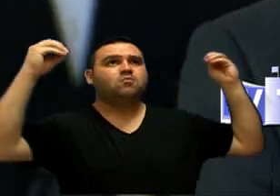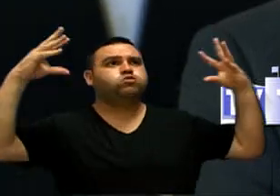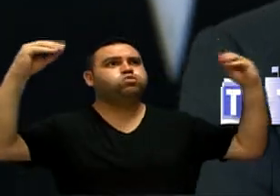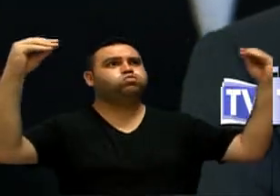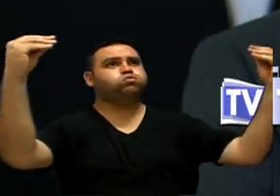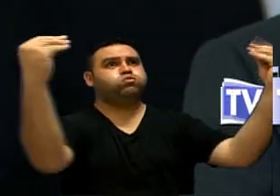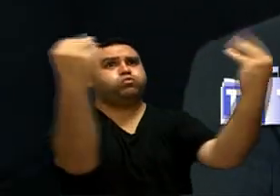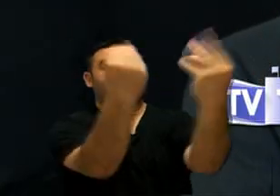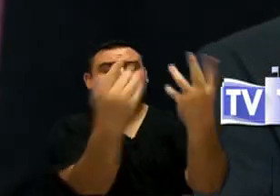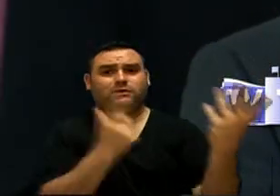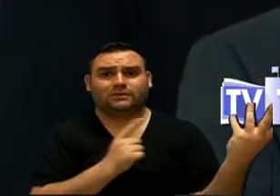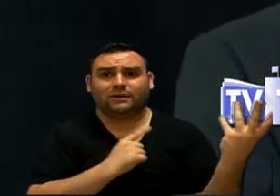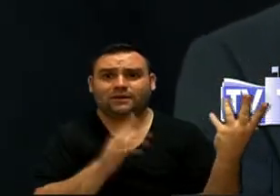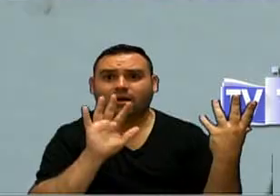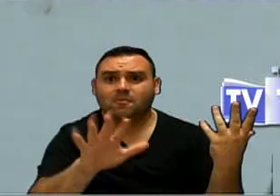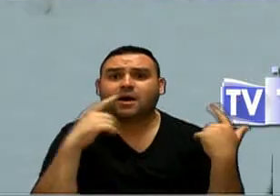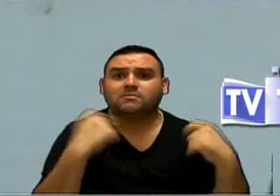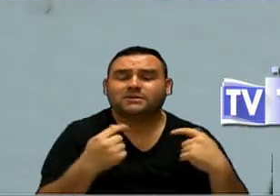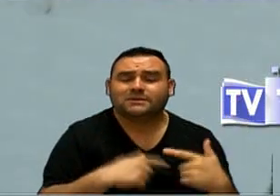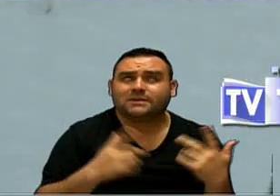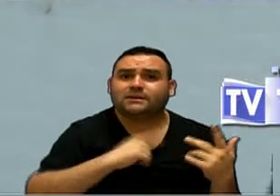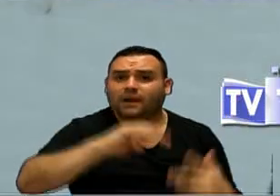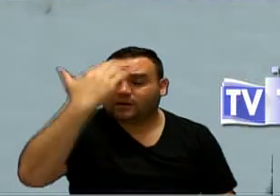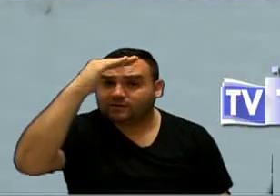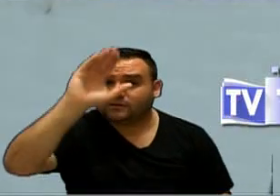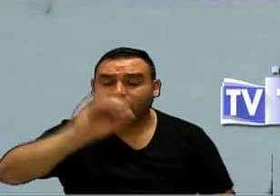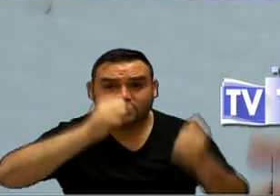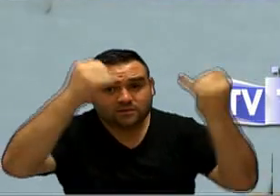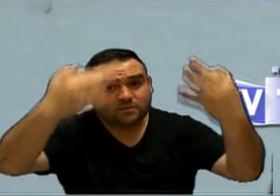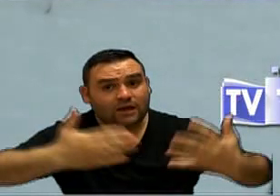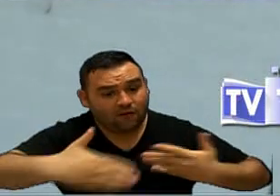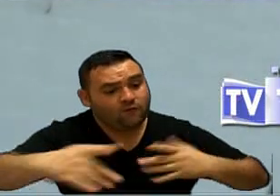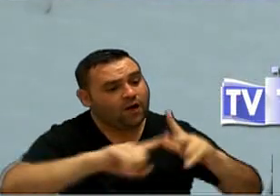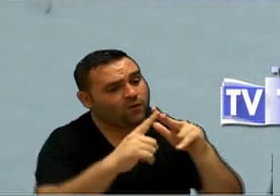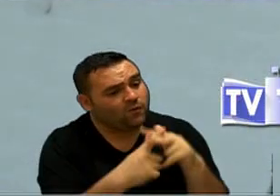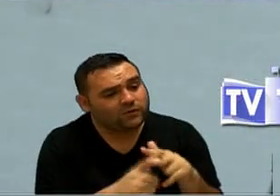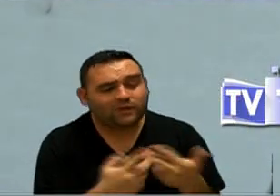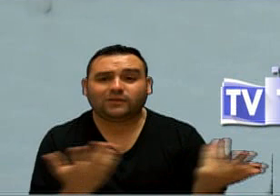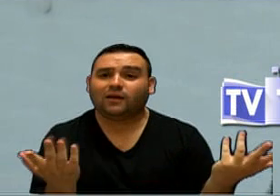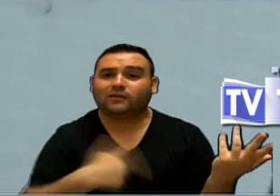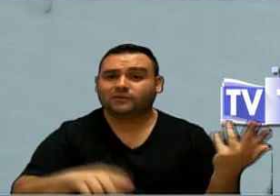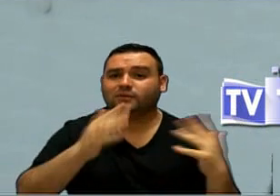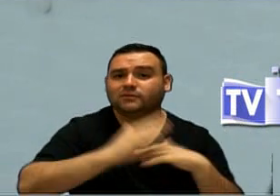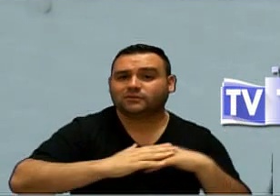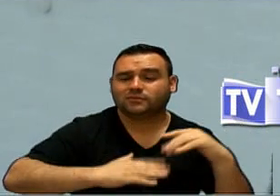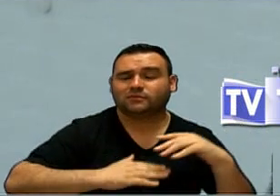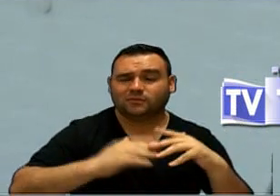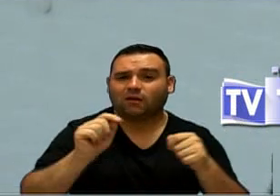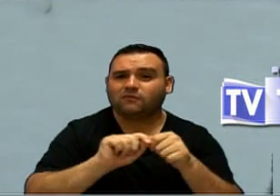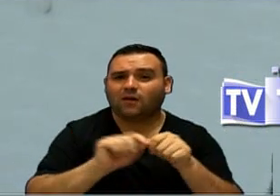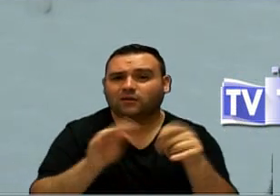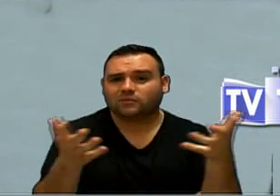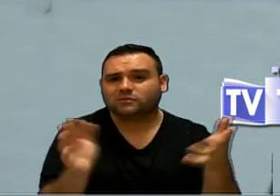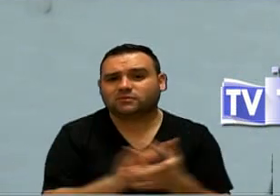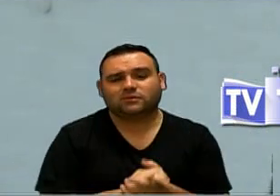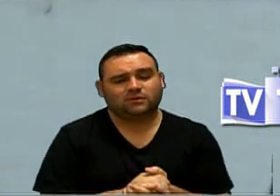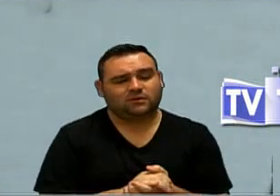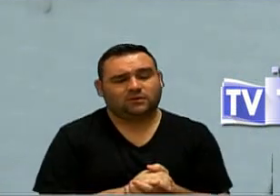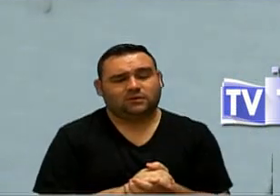acesas. Mas a gente tem que pegar e tem que entender e falar que vai ser arrumado, é isso que a gente faz. Então, eu acho